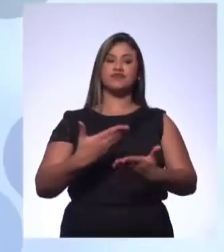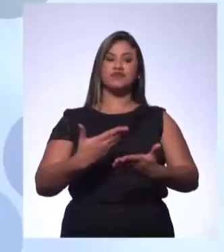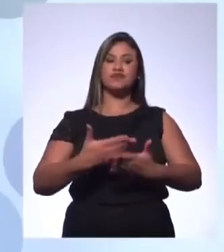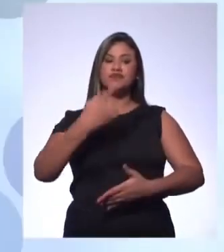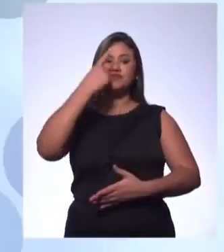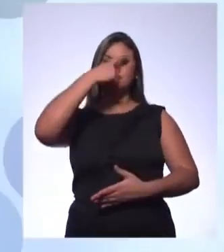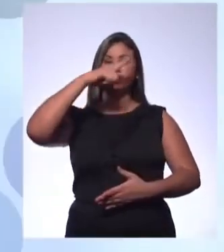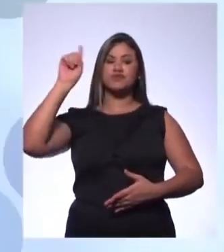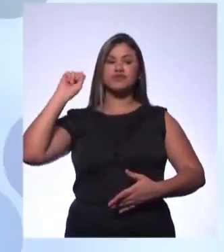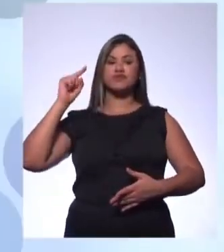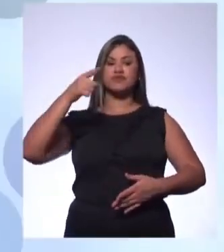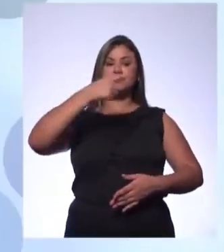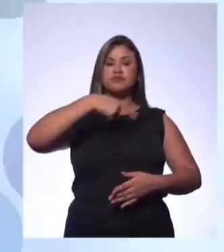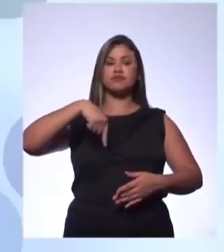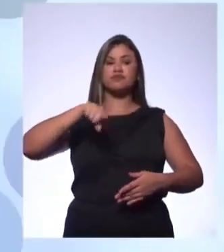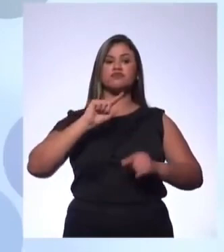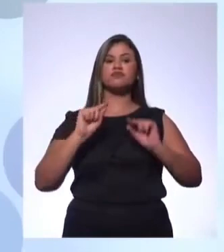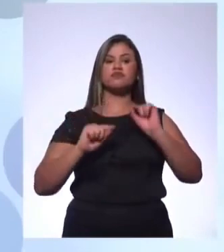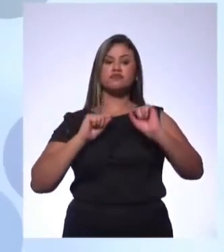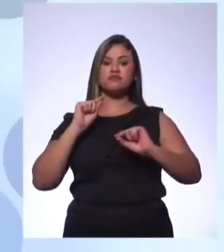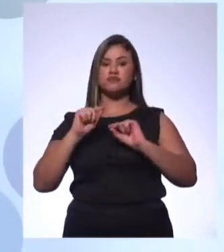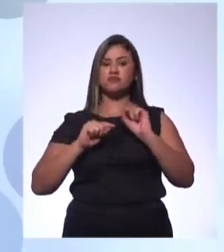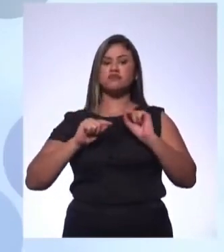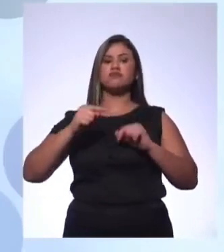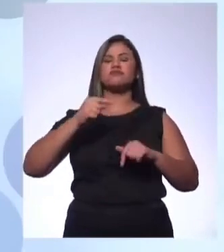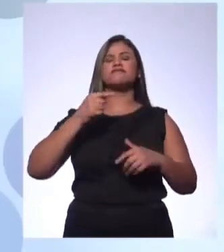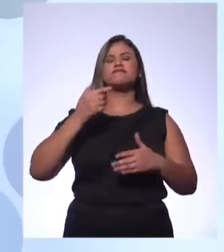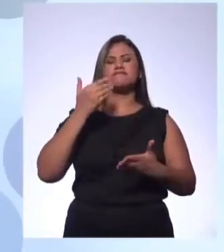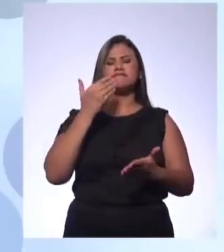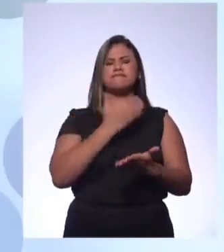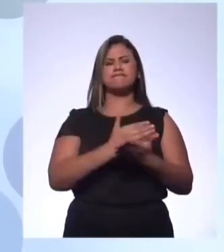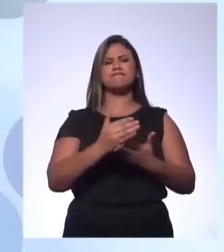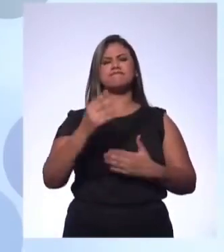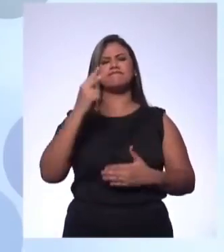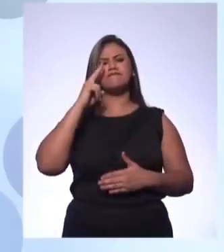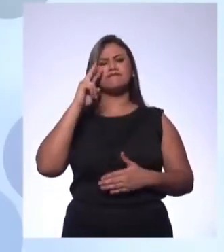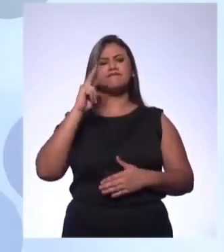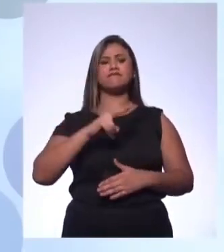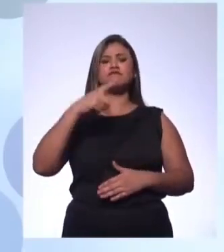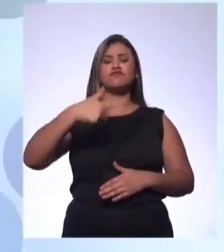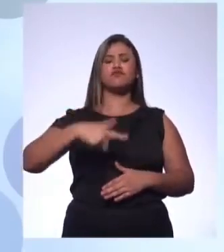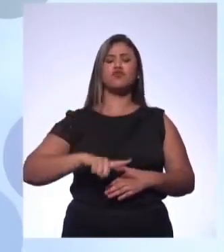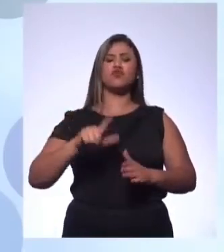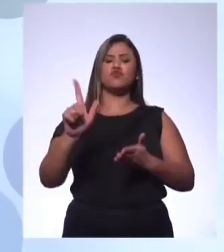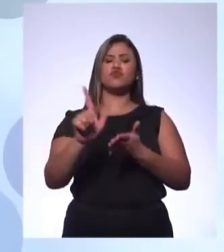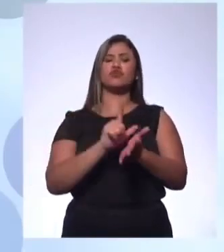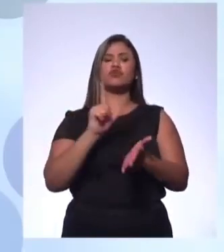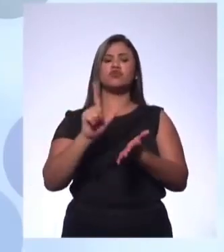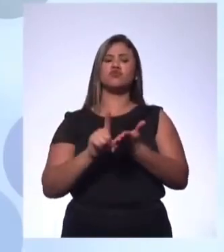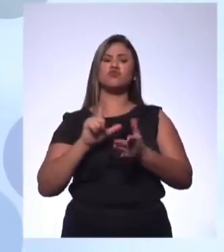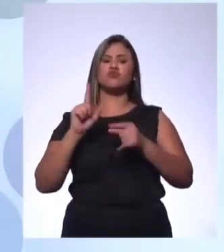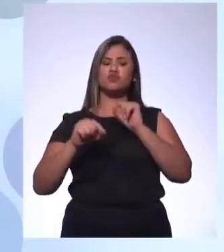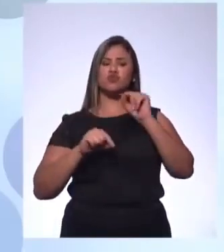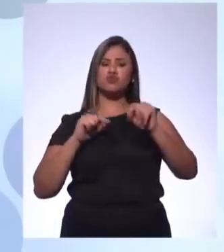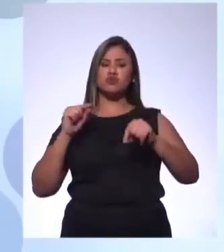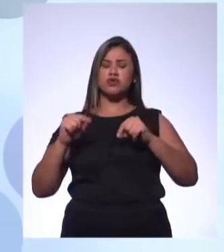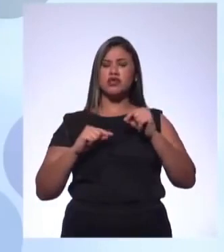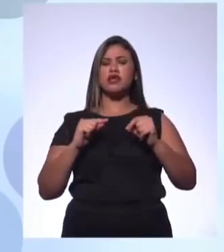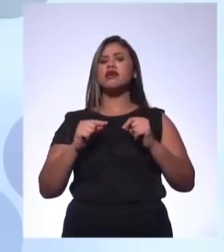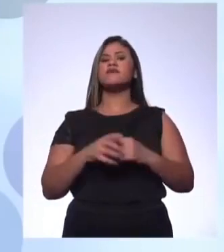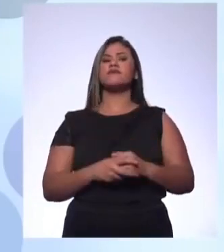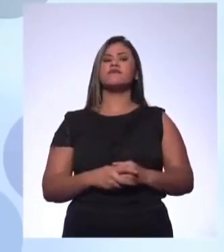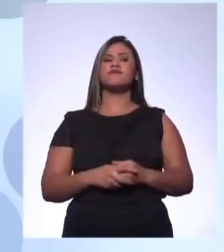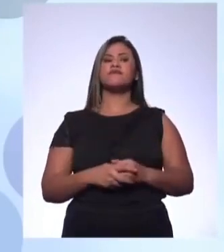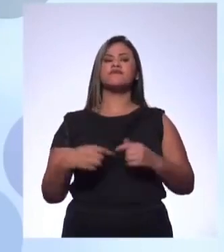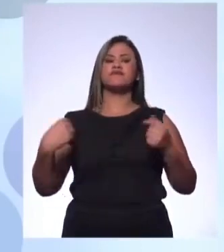nós fizemos? Nós começamos a rever a literatura, o que é literatura, discutimos isso,